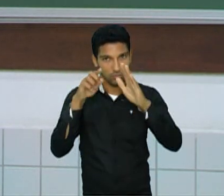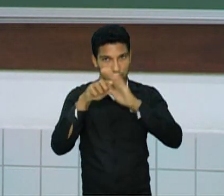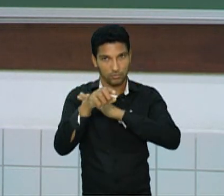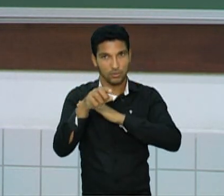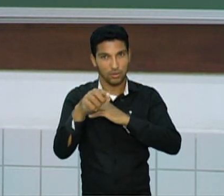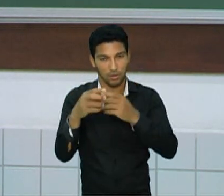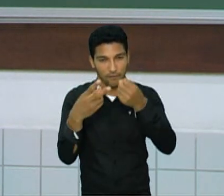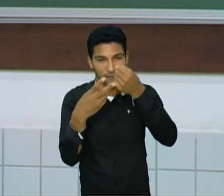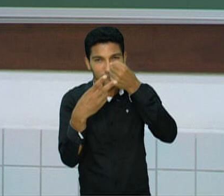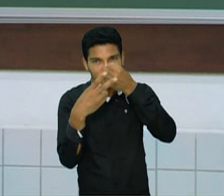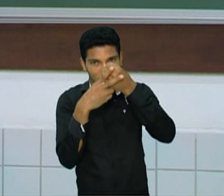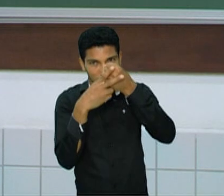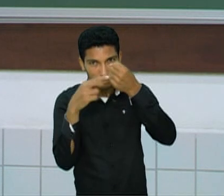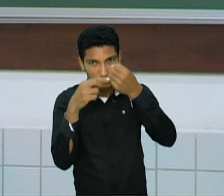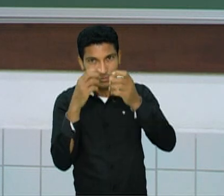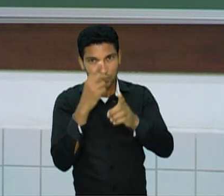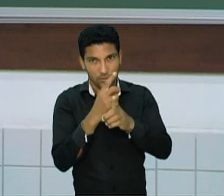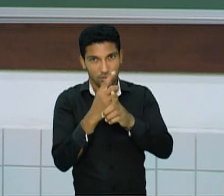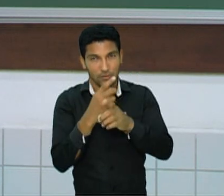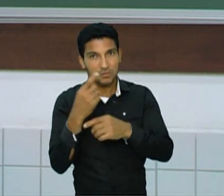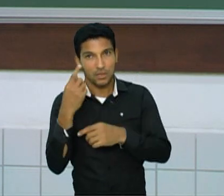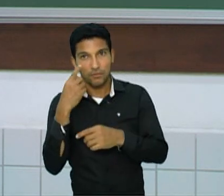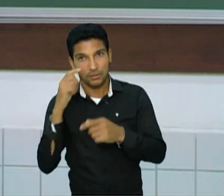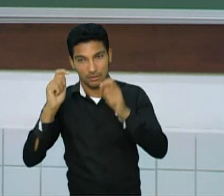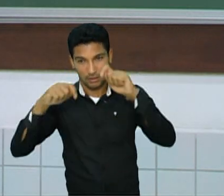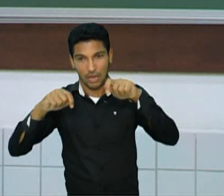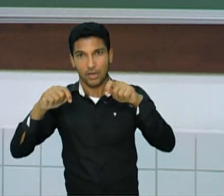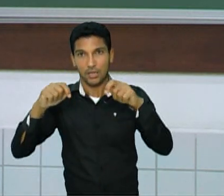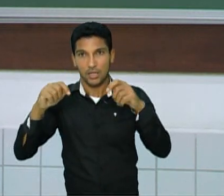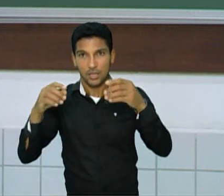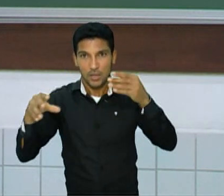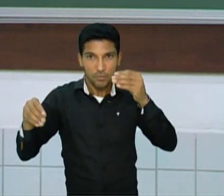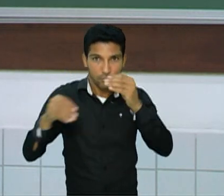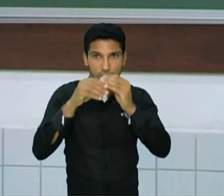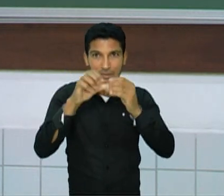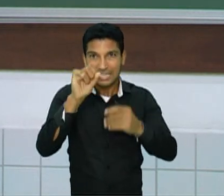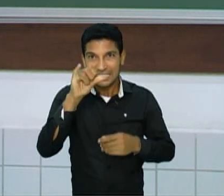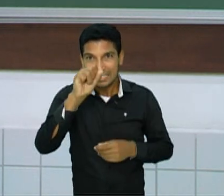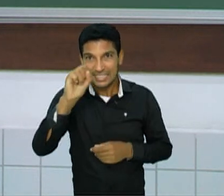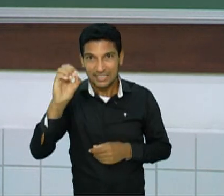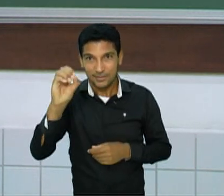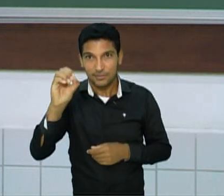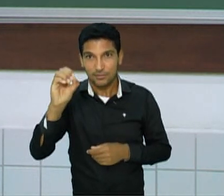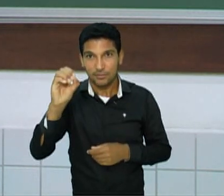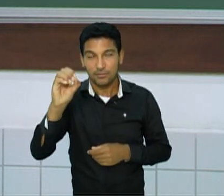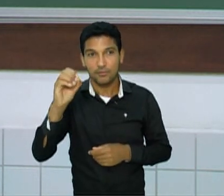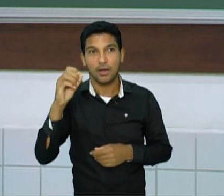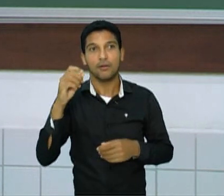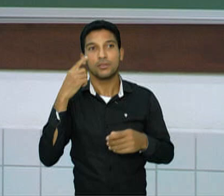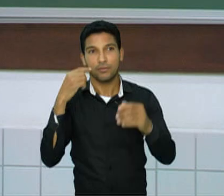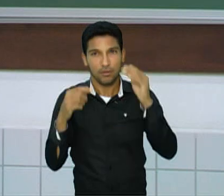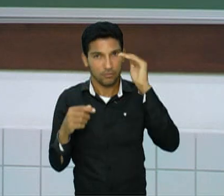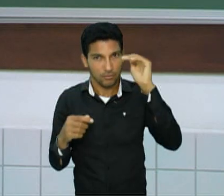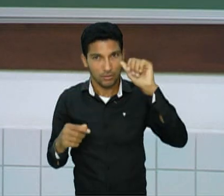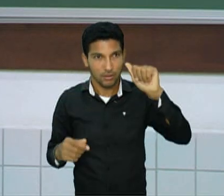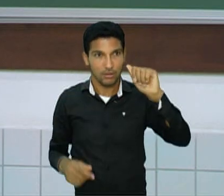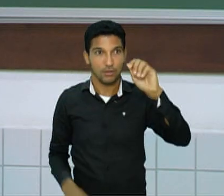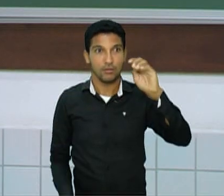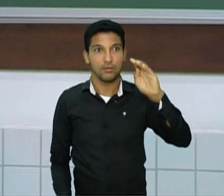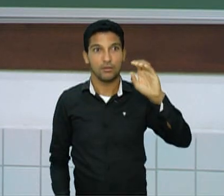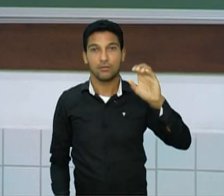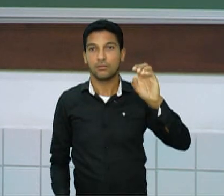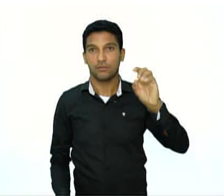vê se cabe um isso ali. Qual dessas aqui é uma subordinada substantiva? Pense bem e eu